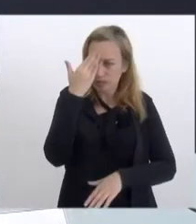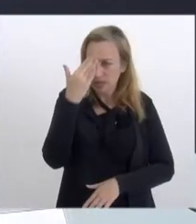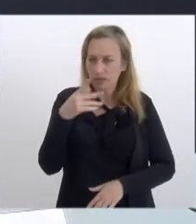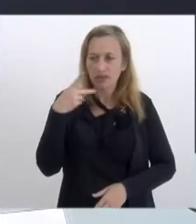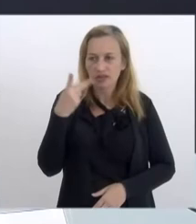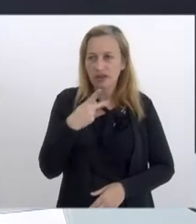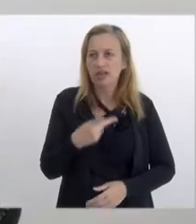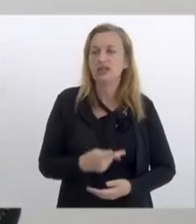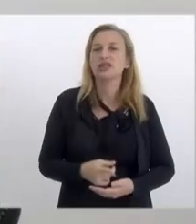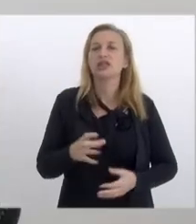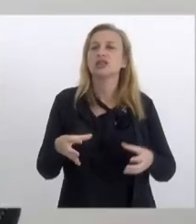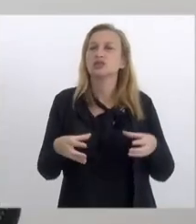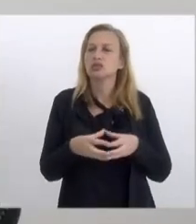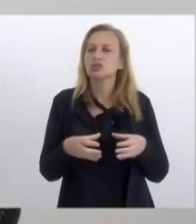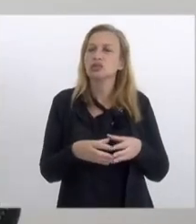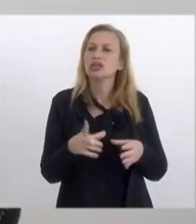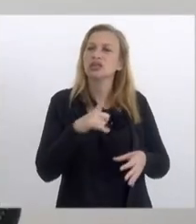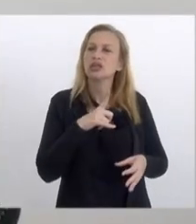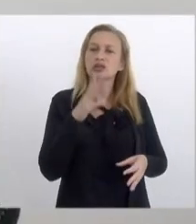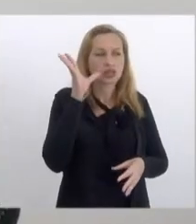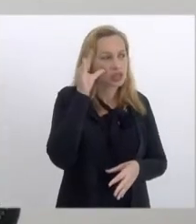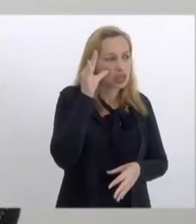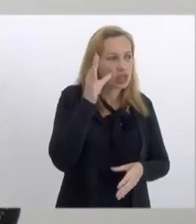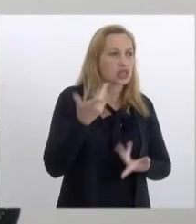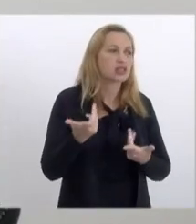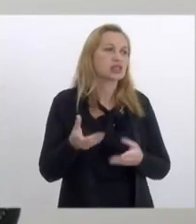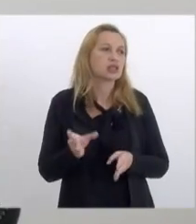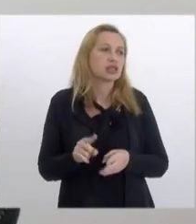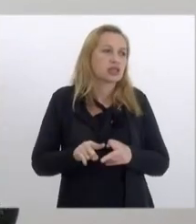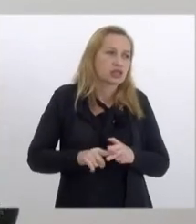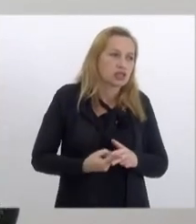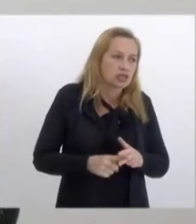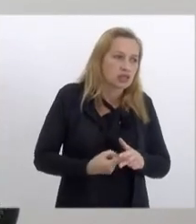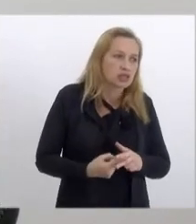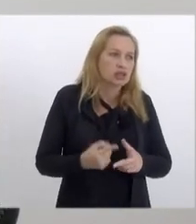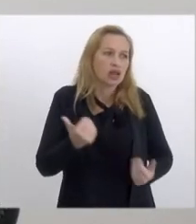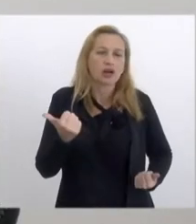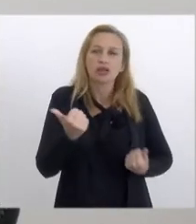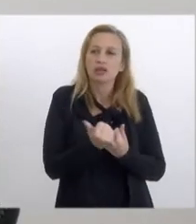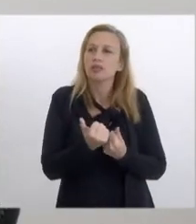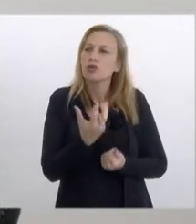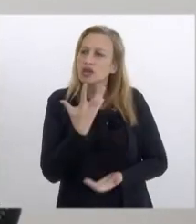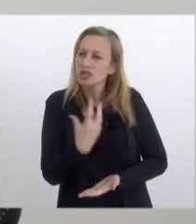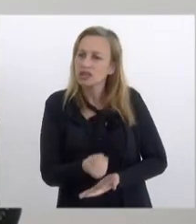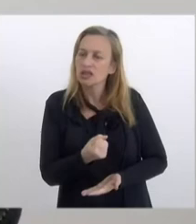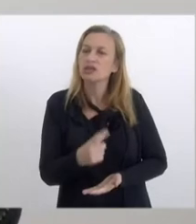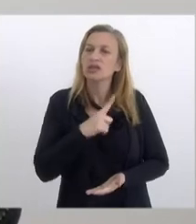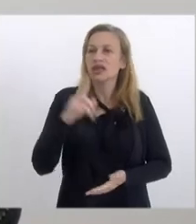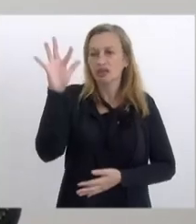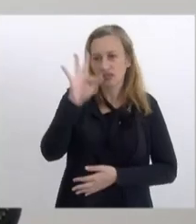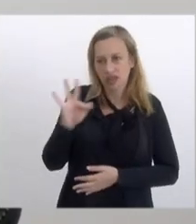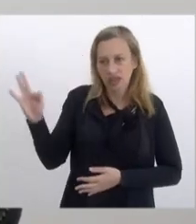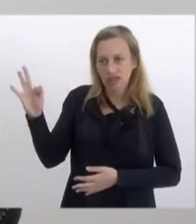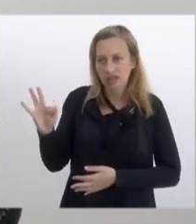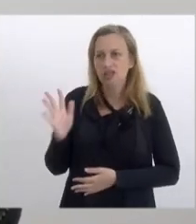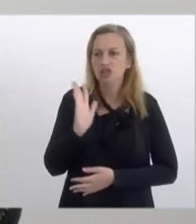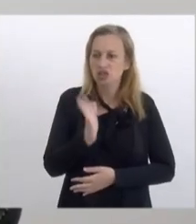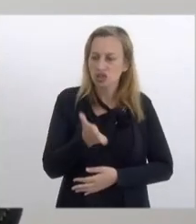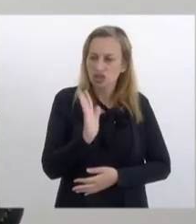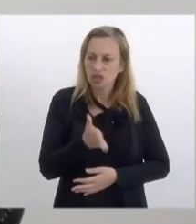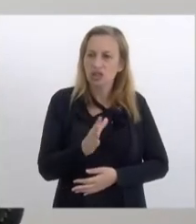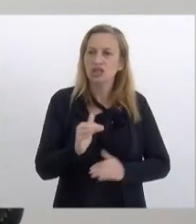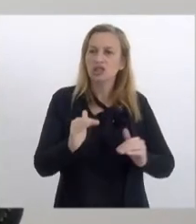comunidades que têm o interesse de se regulamentar e receber o apoio, tem a federação, já é credenciada